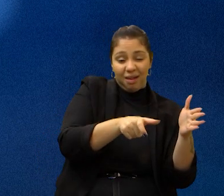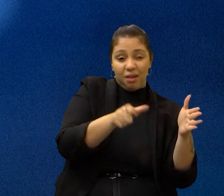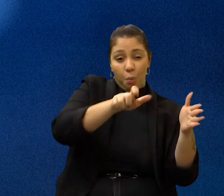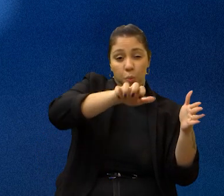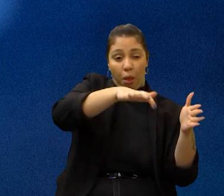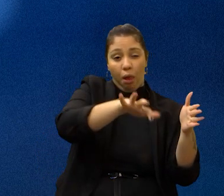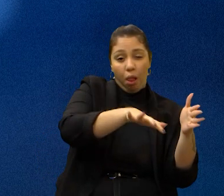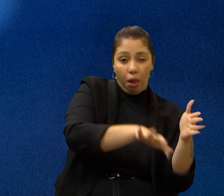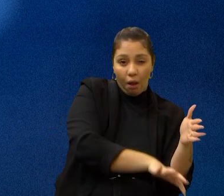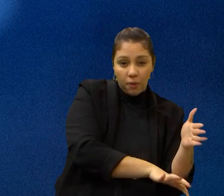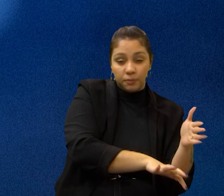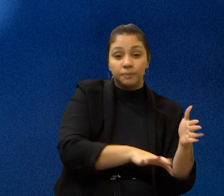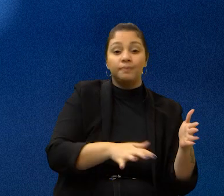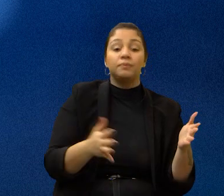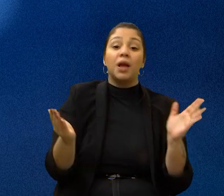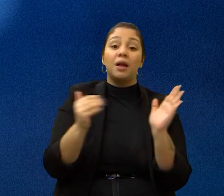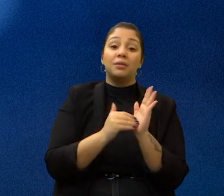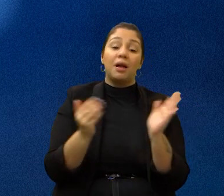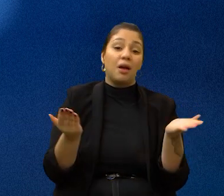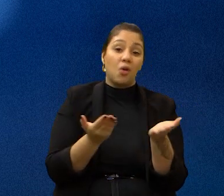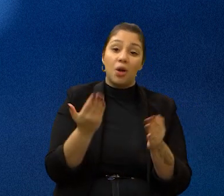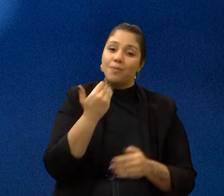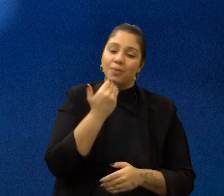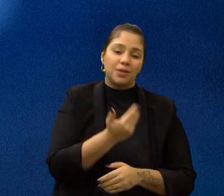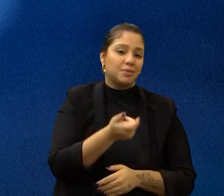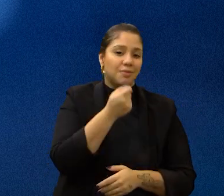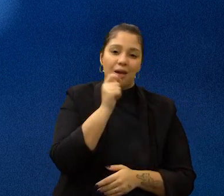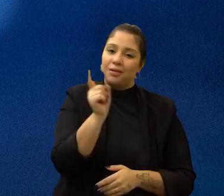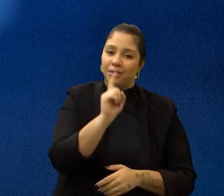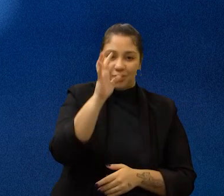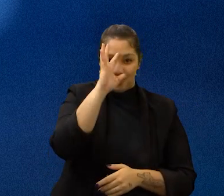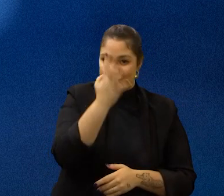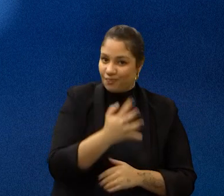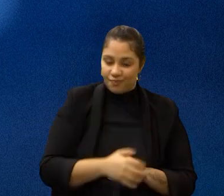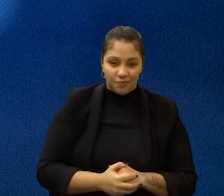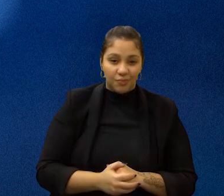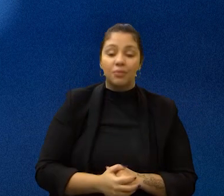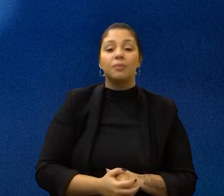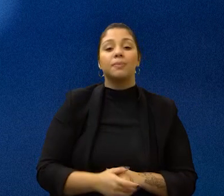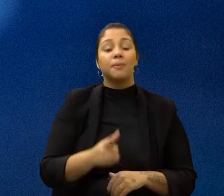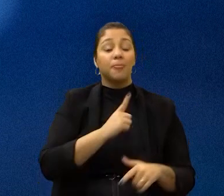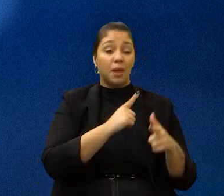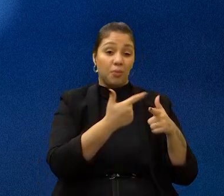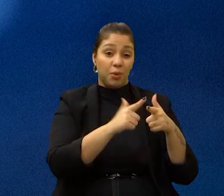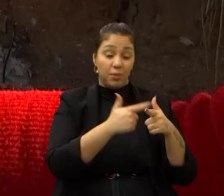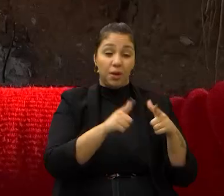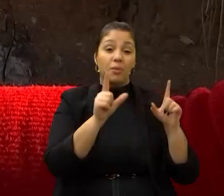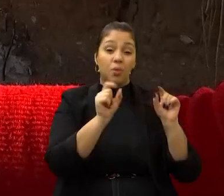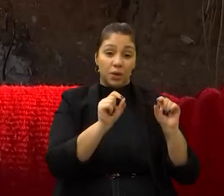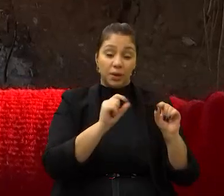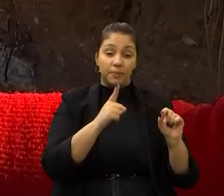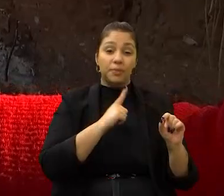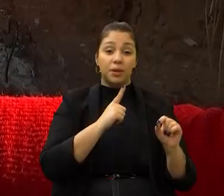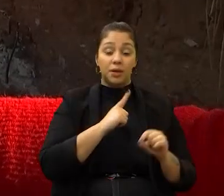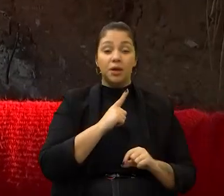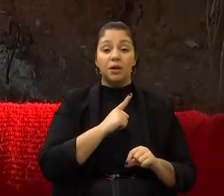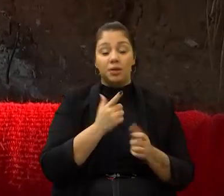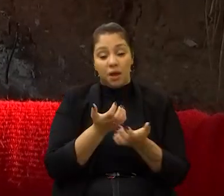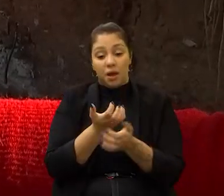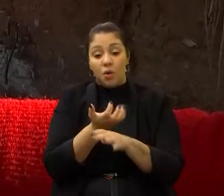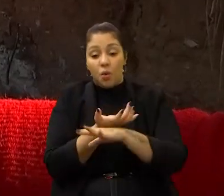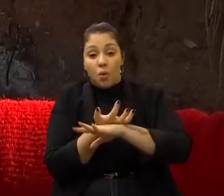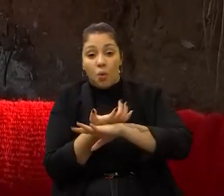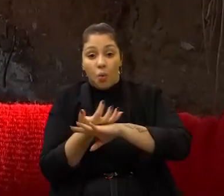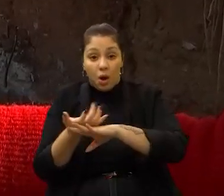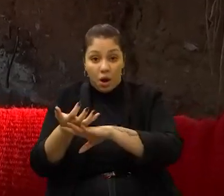que sofre com erosão até o momento esse pedido ainda não foi atendido nós temos um problema que